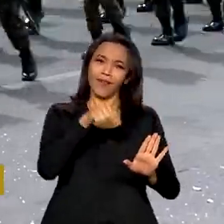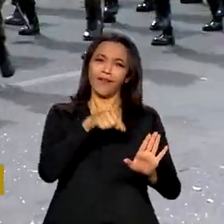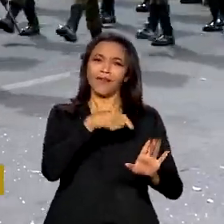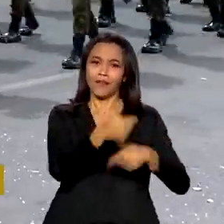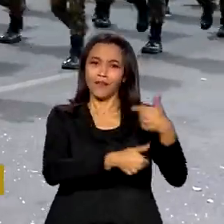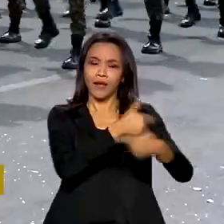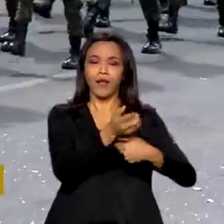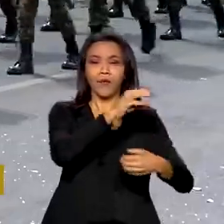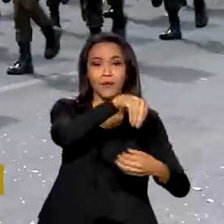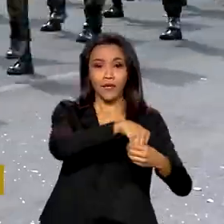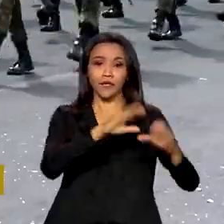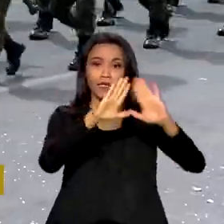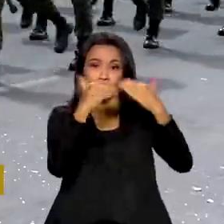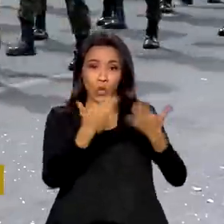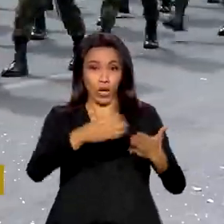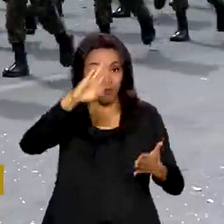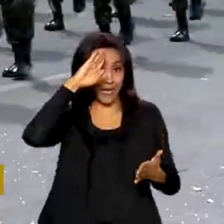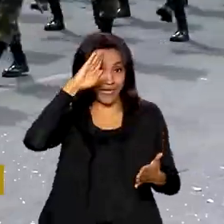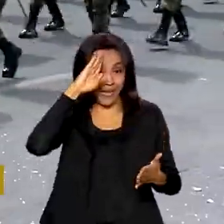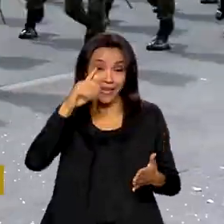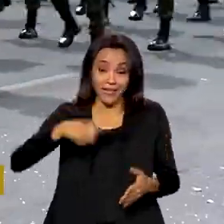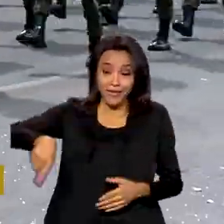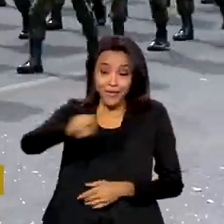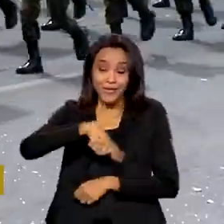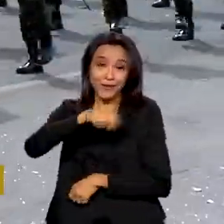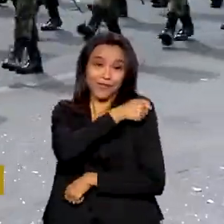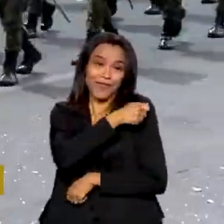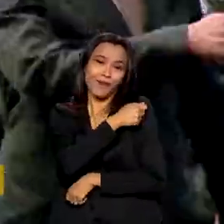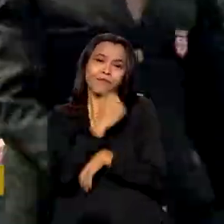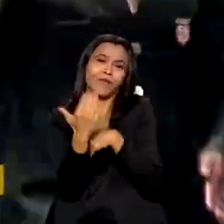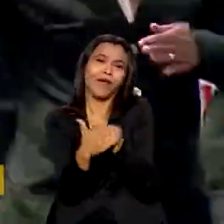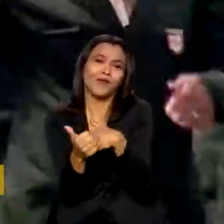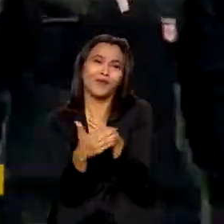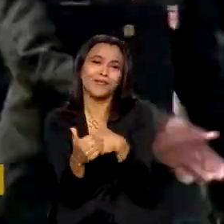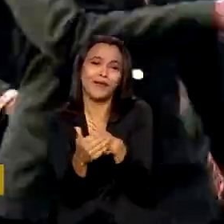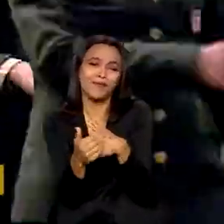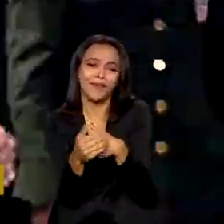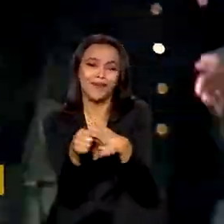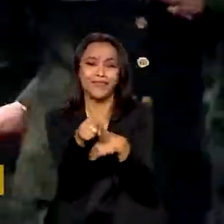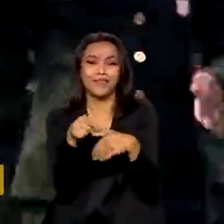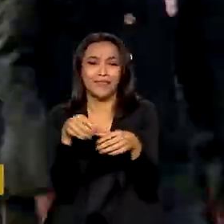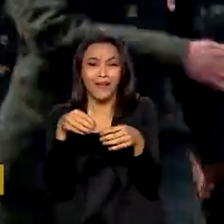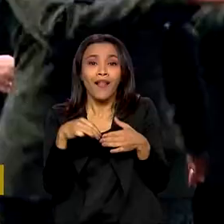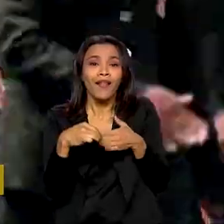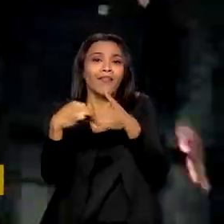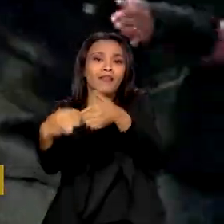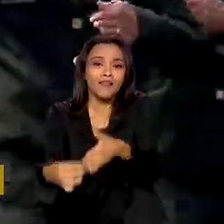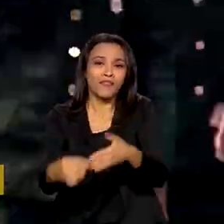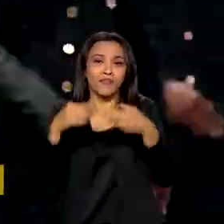foi homenageado pelos alunos, carinhosamente, por, né, ser um animal aí, né,